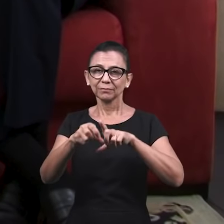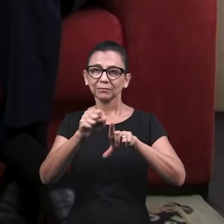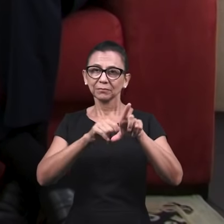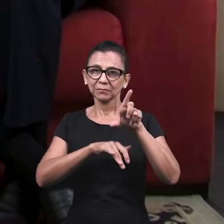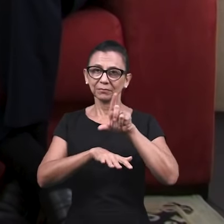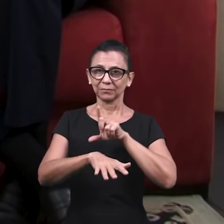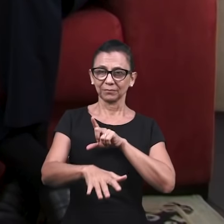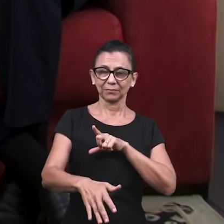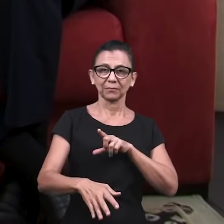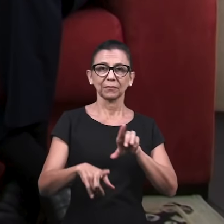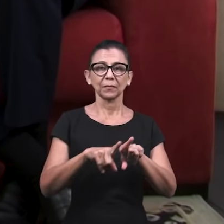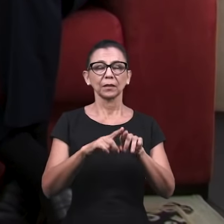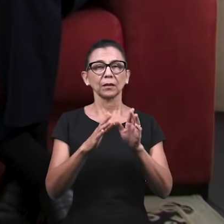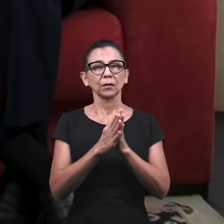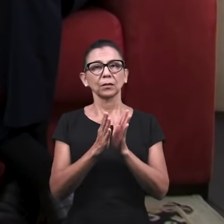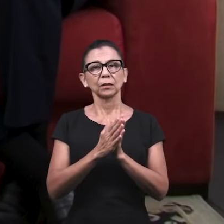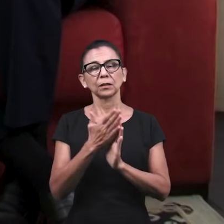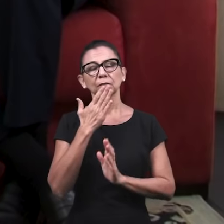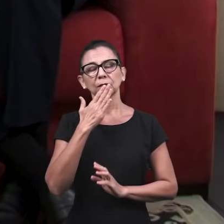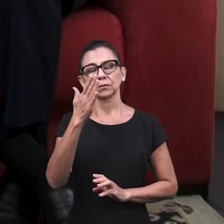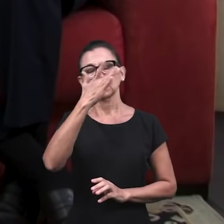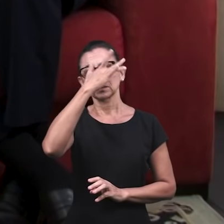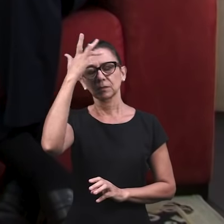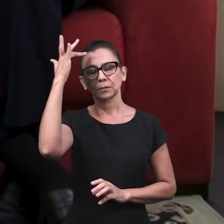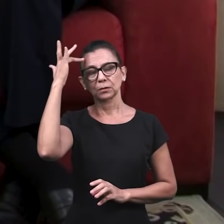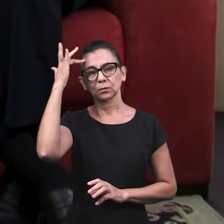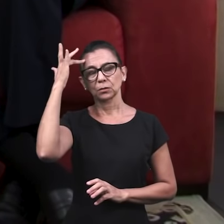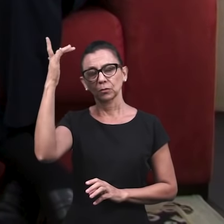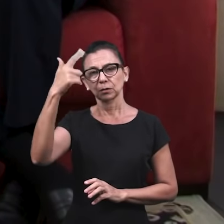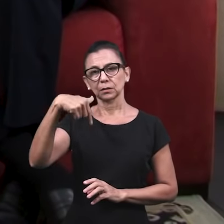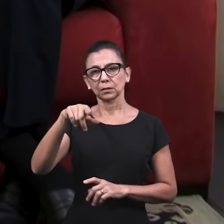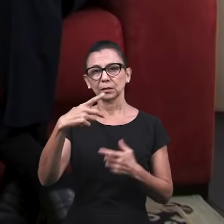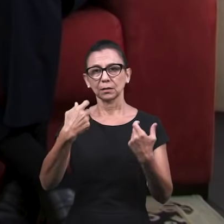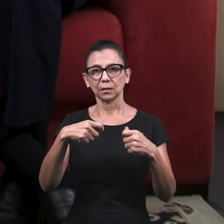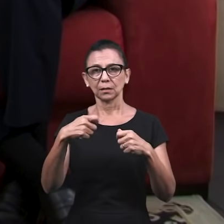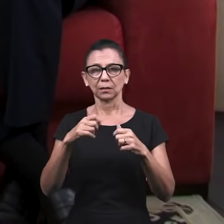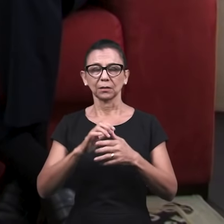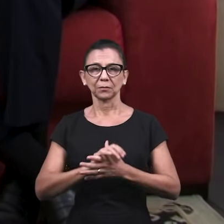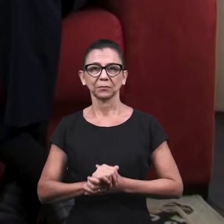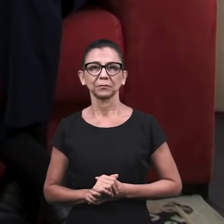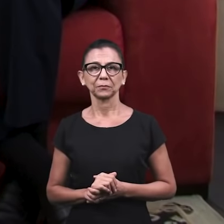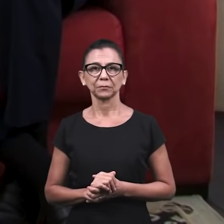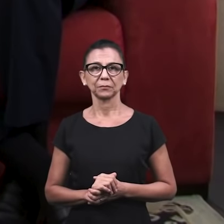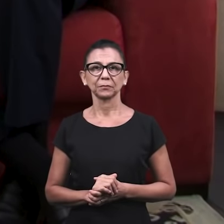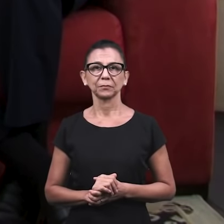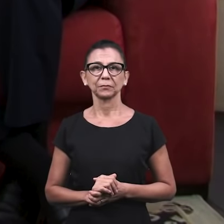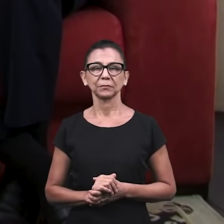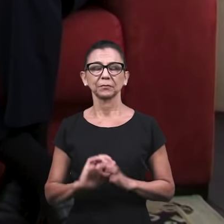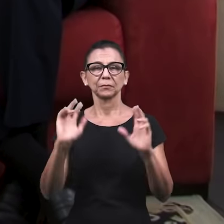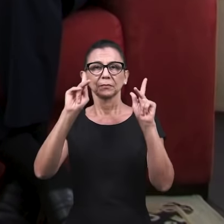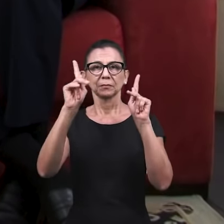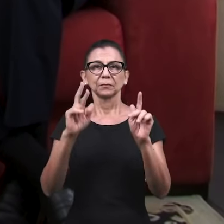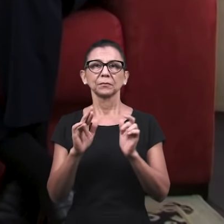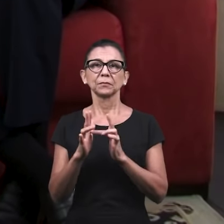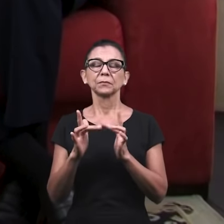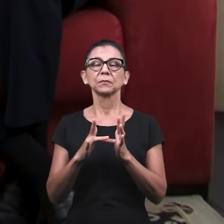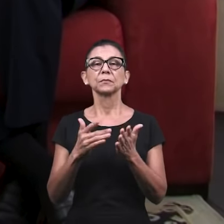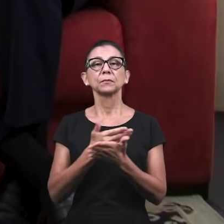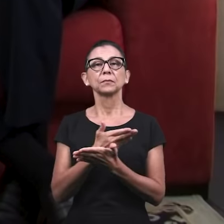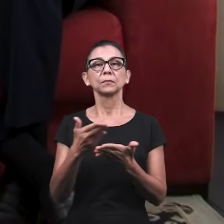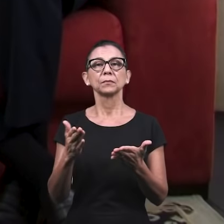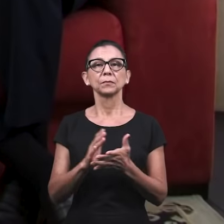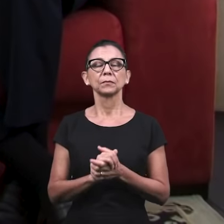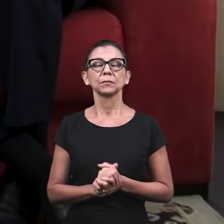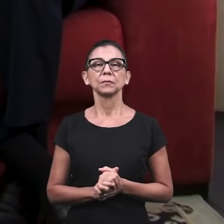orado, intercedido, né, para que recebam a mesma bênção que nós temos recebido. A todos, a paz do Senhor